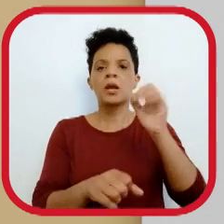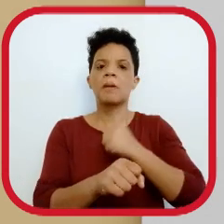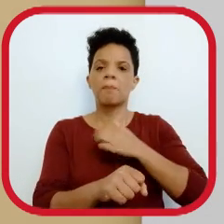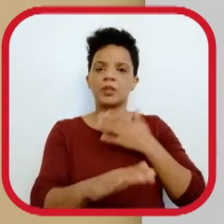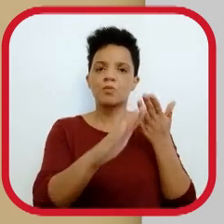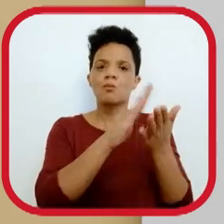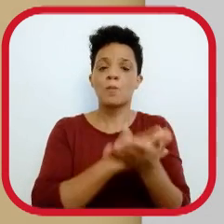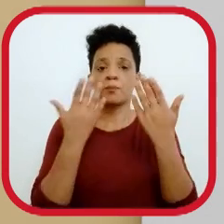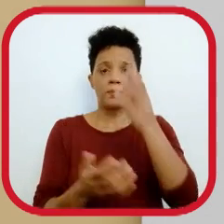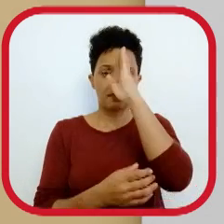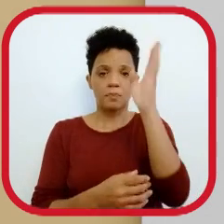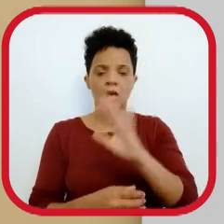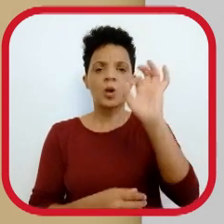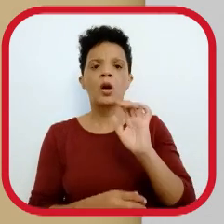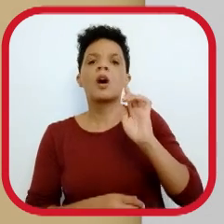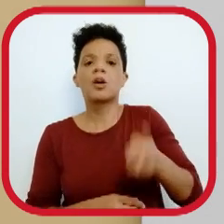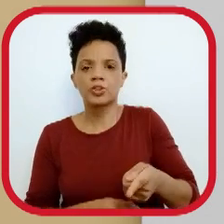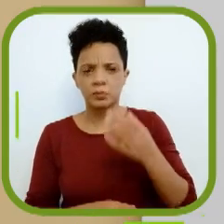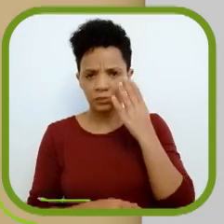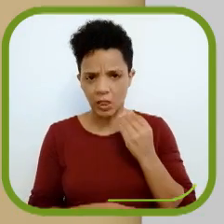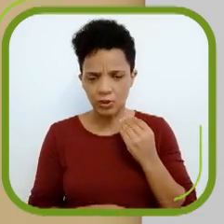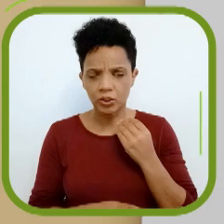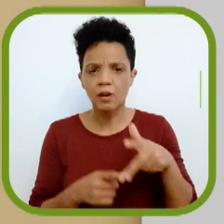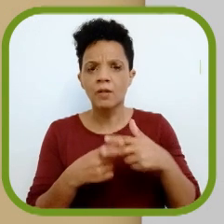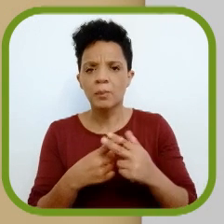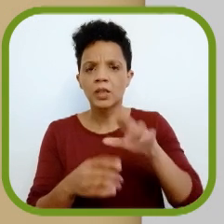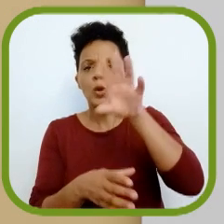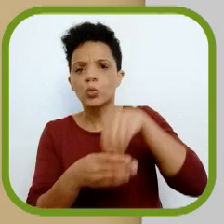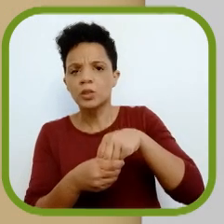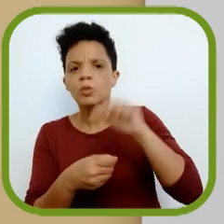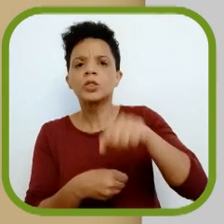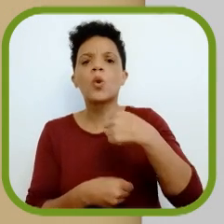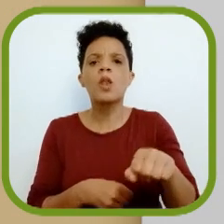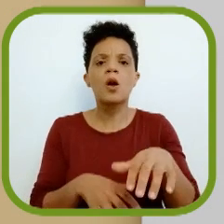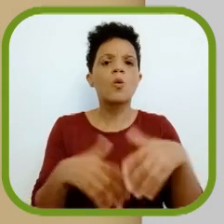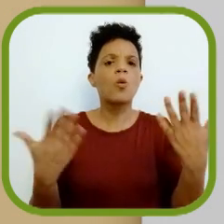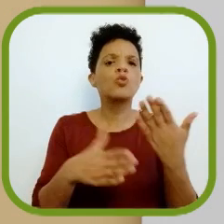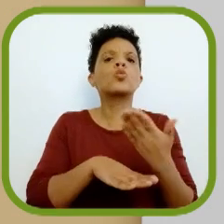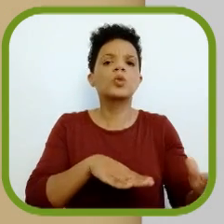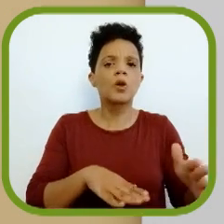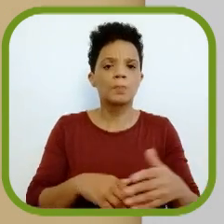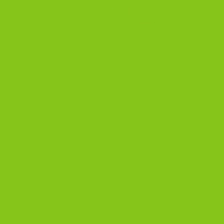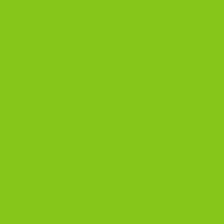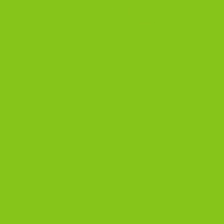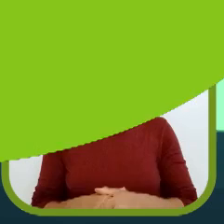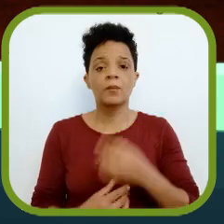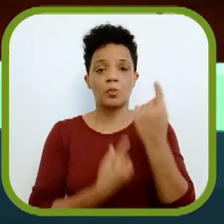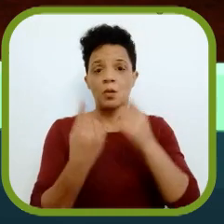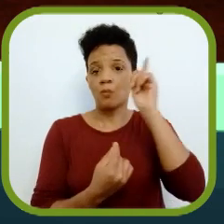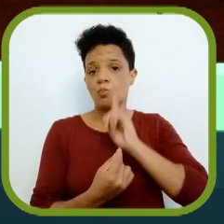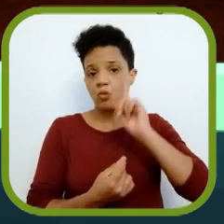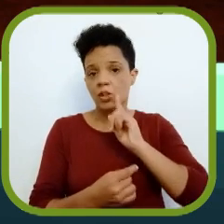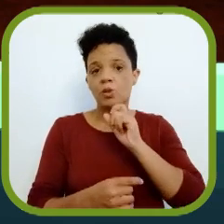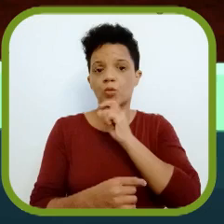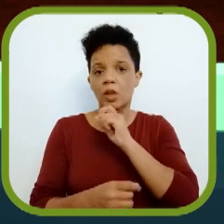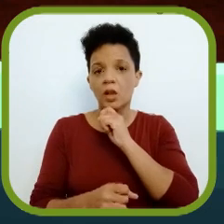ser admitida na empresa. Agora que já sabes o que são as cotas, achas que são uma ferramenta de inclusão ou exclusão?